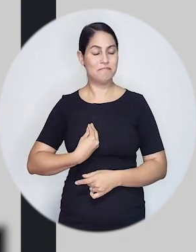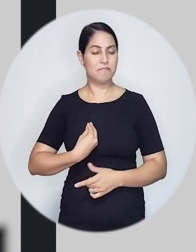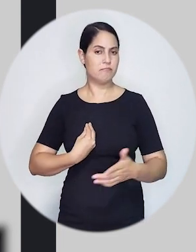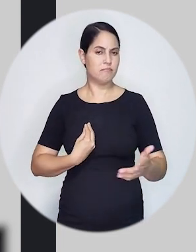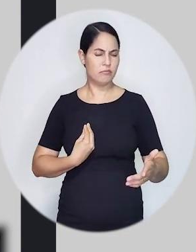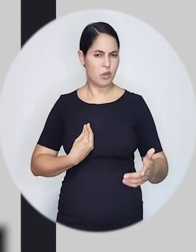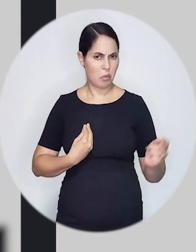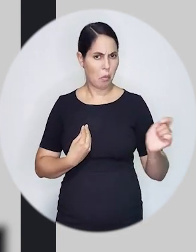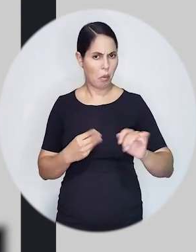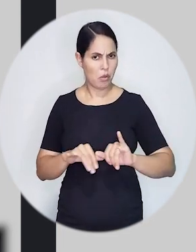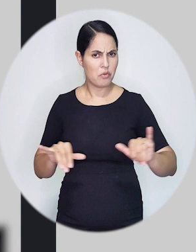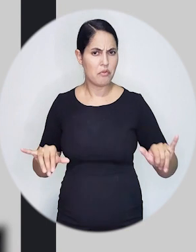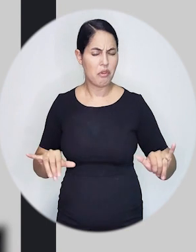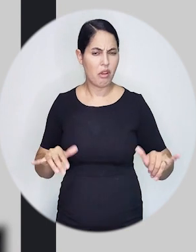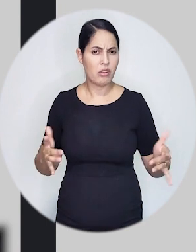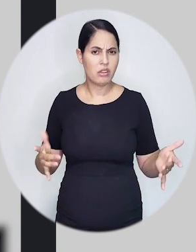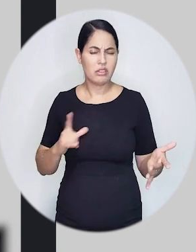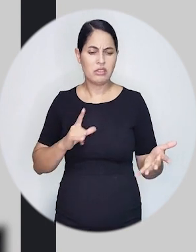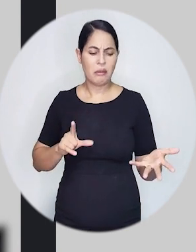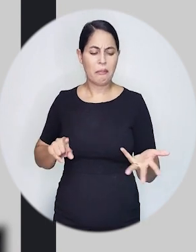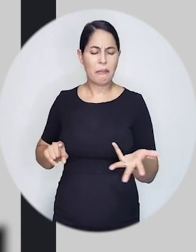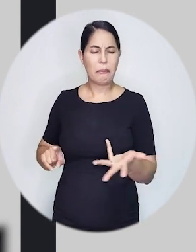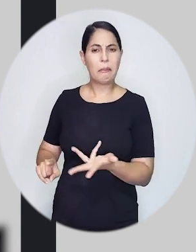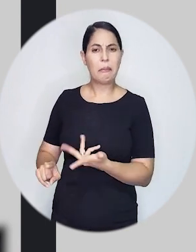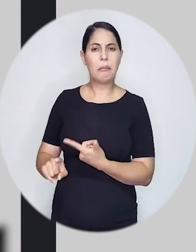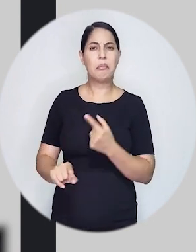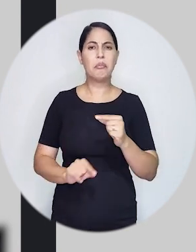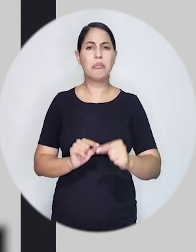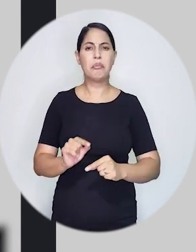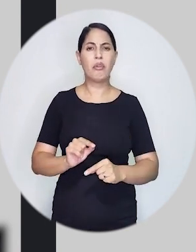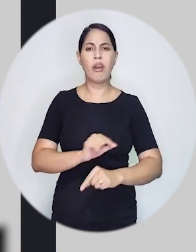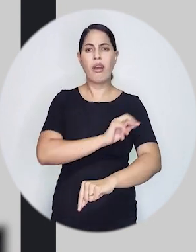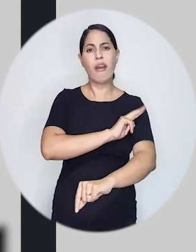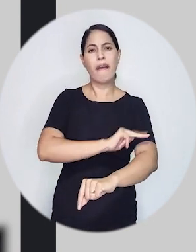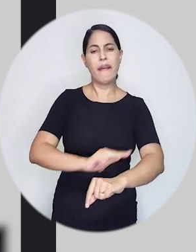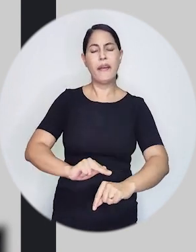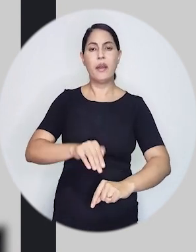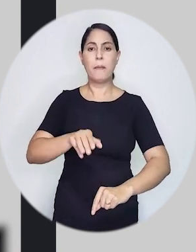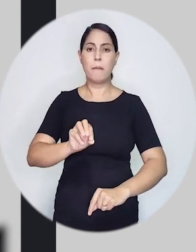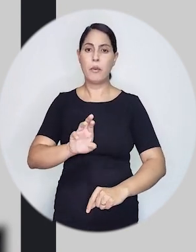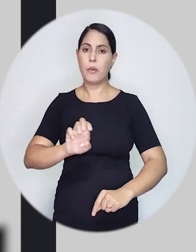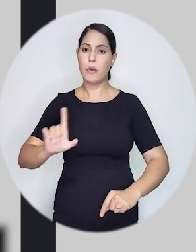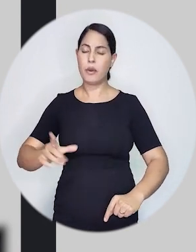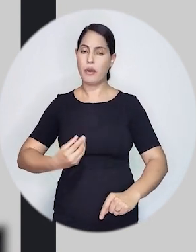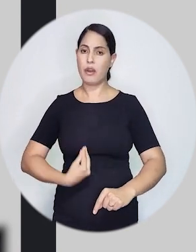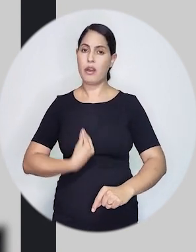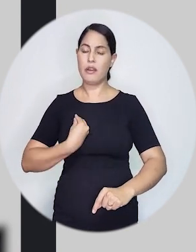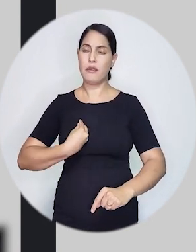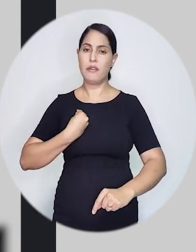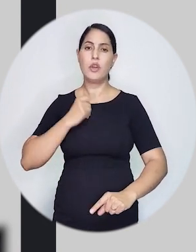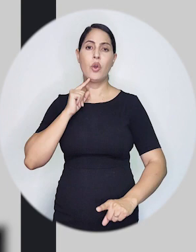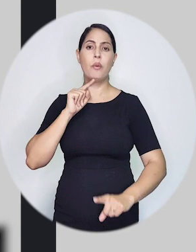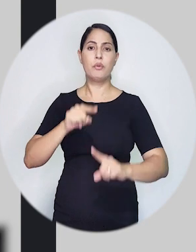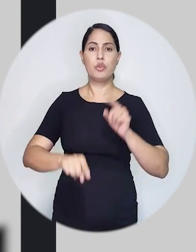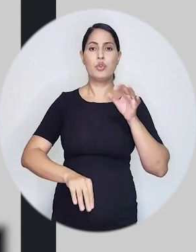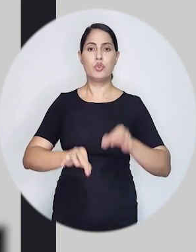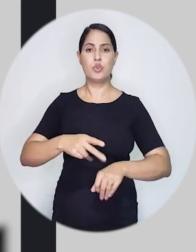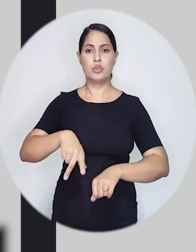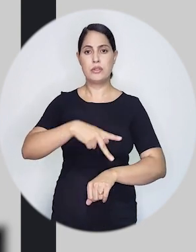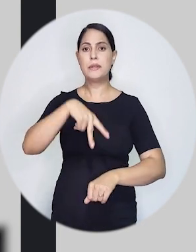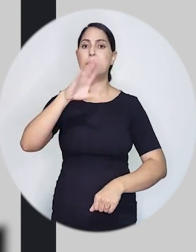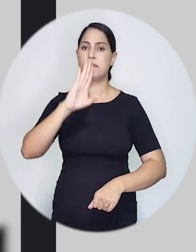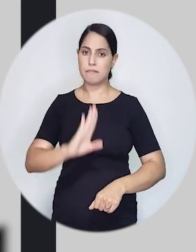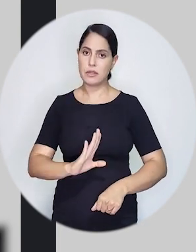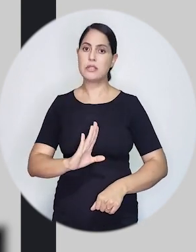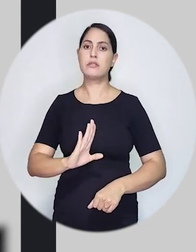dizer que a argamassa que consolida esses espaços é constituída, sobretudo, pela dimensão ética, moral e existencial em busca